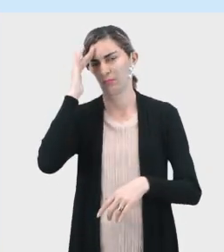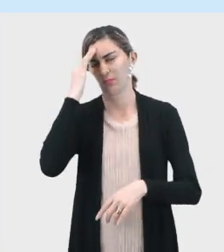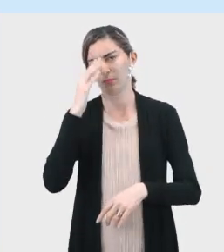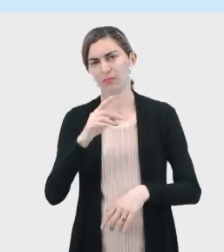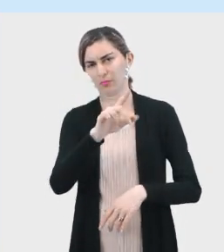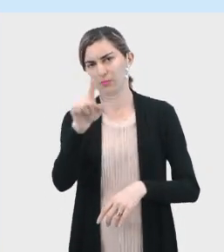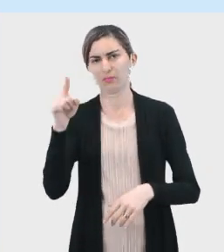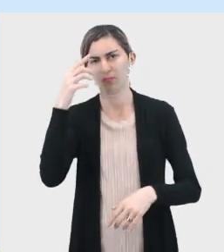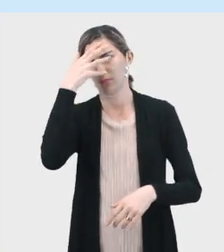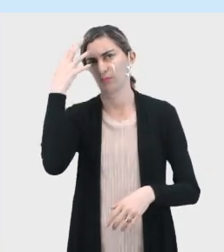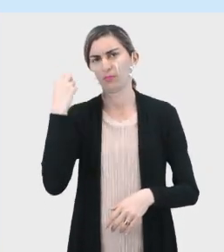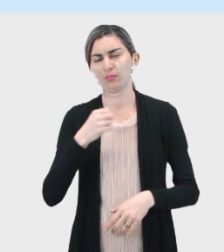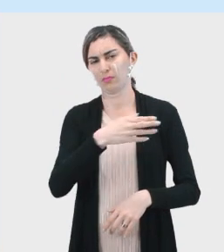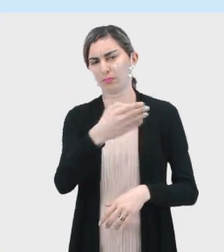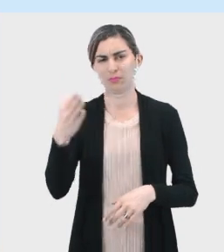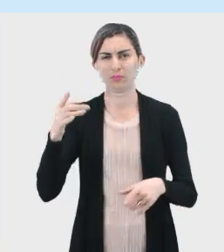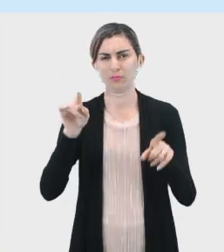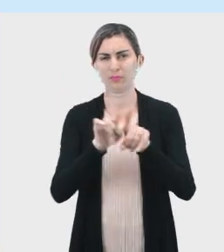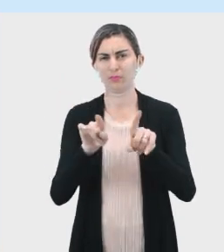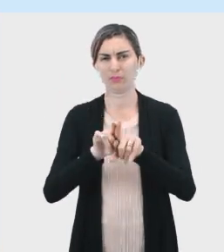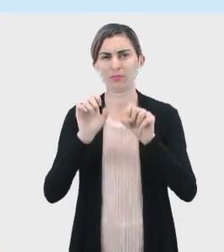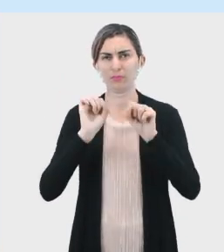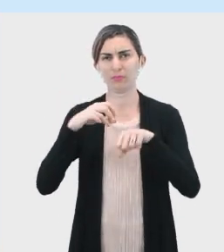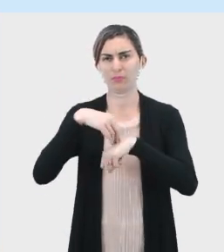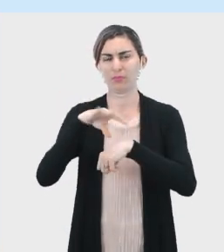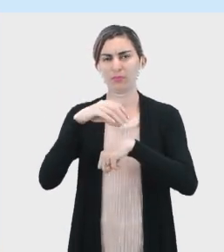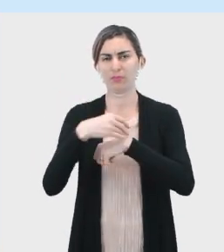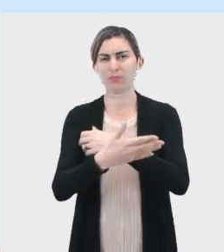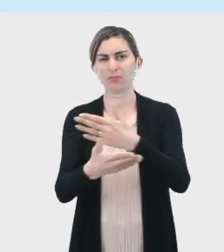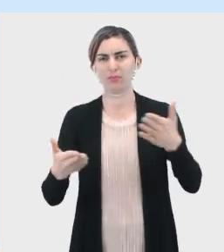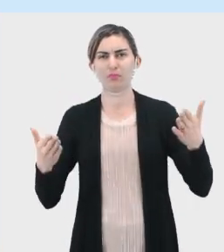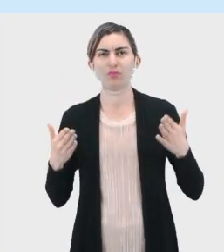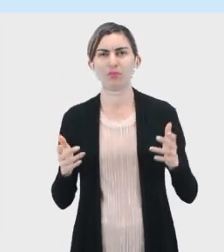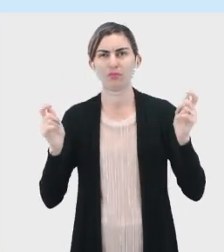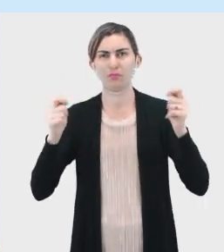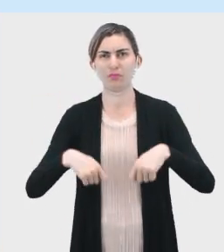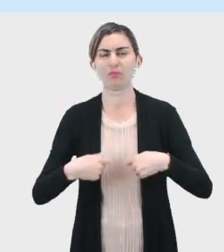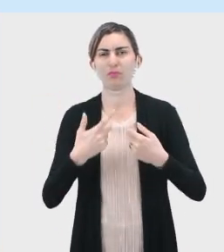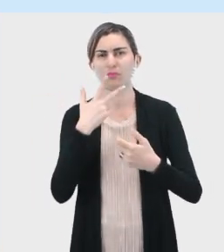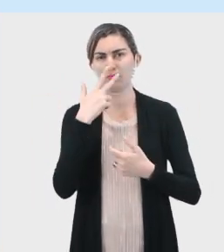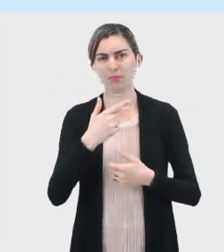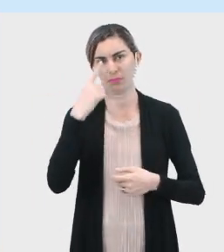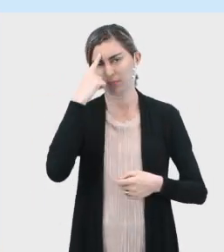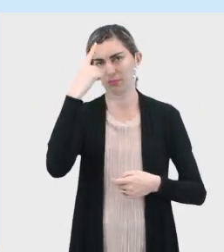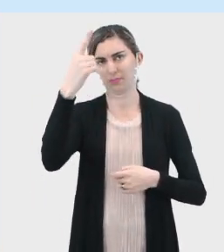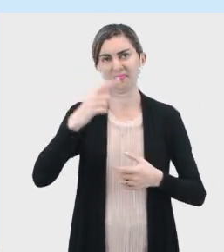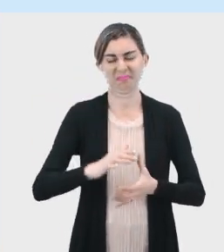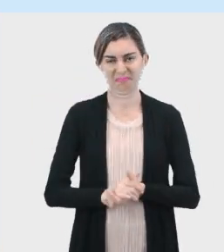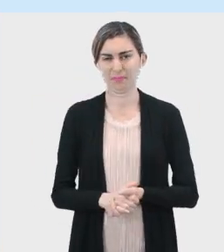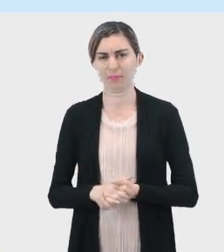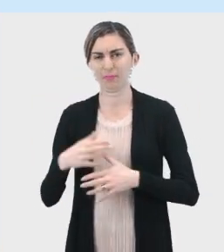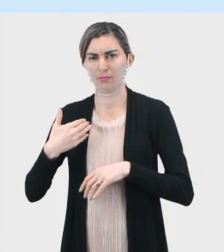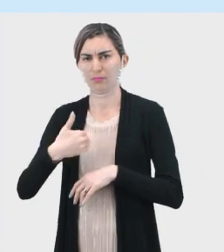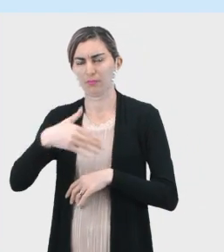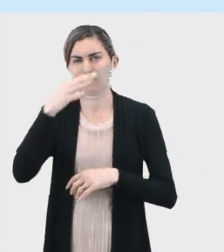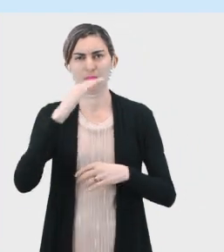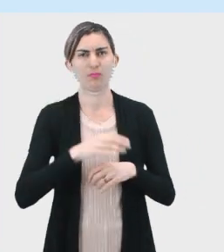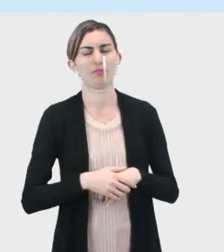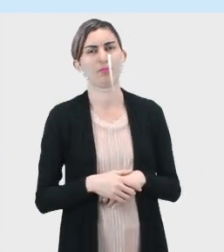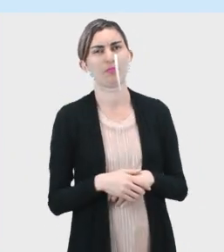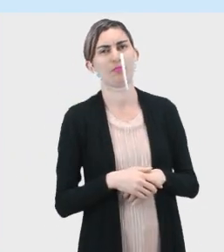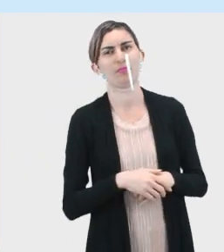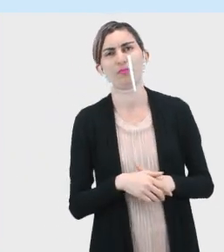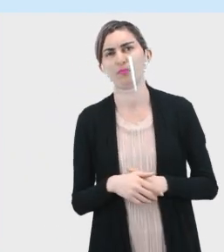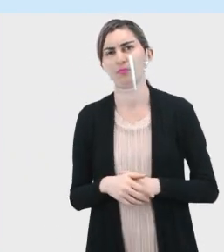para entender. E se você se esqueceu, você também pode fazer o mesmo, que dá na mesma ideia. Vamos